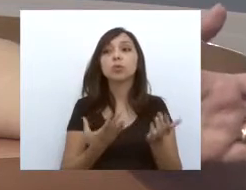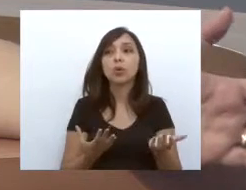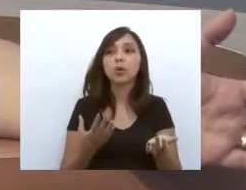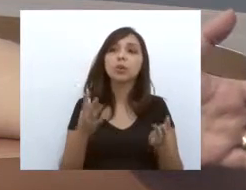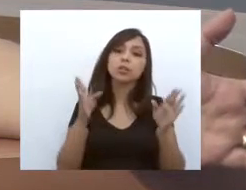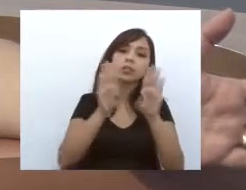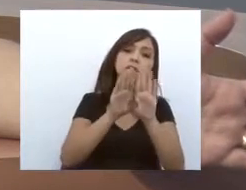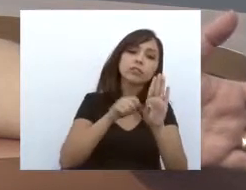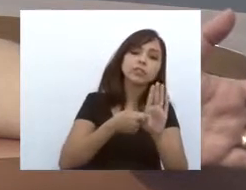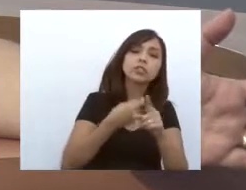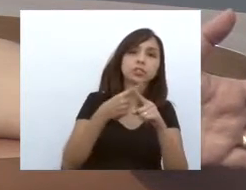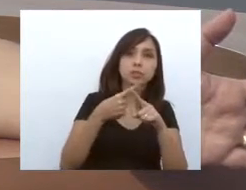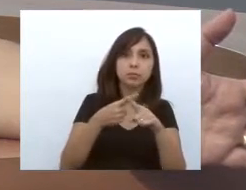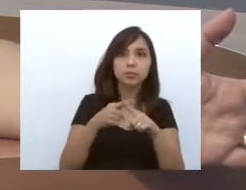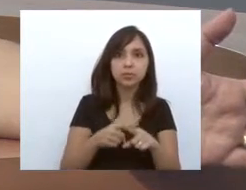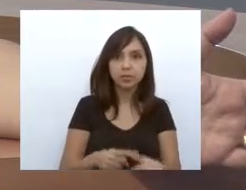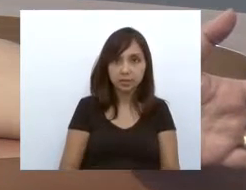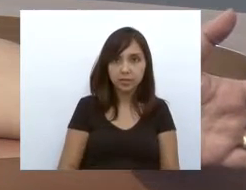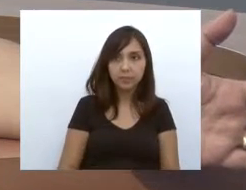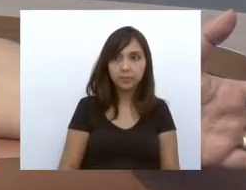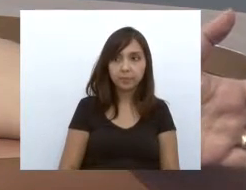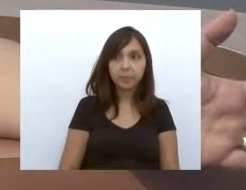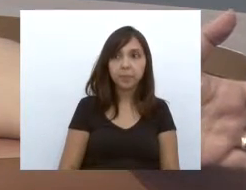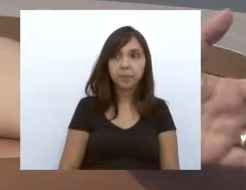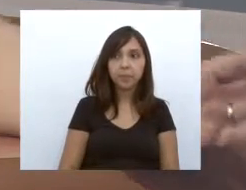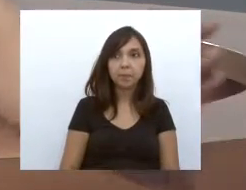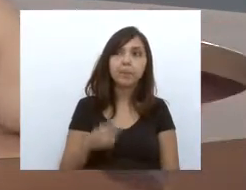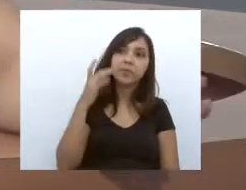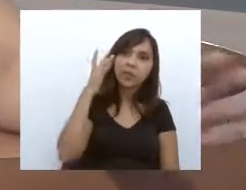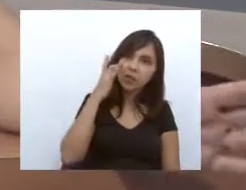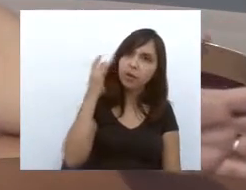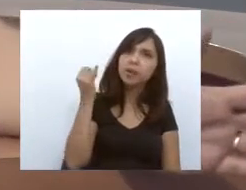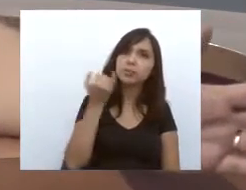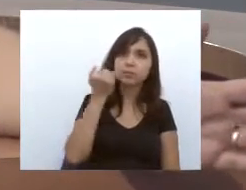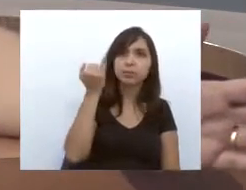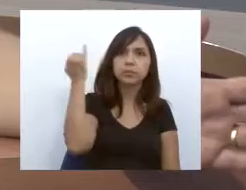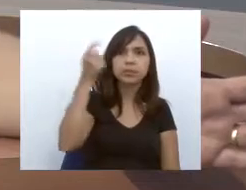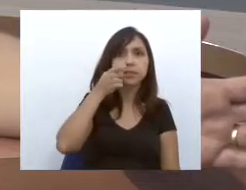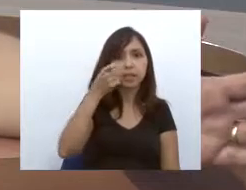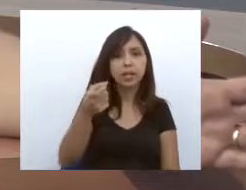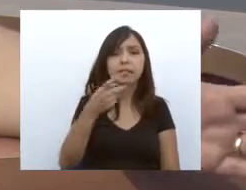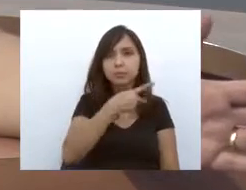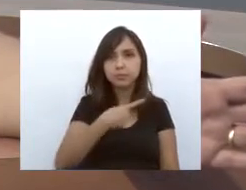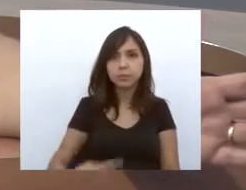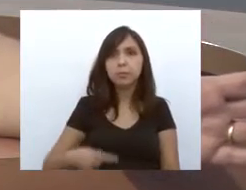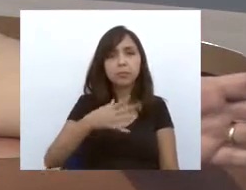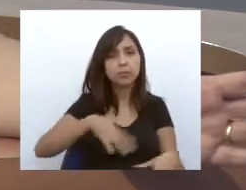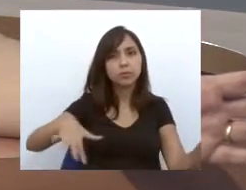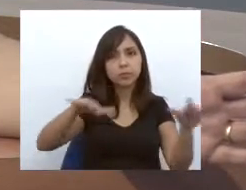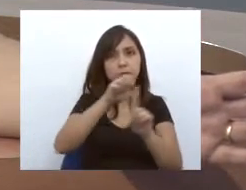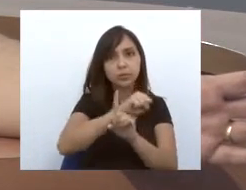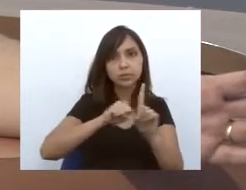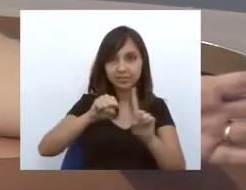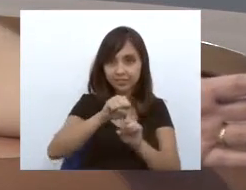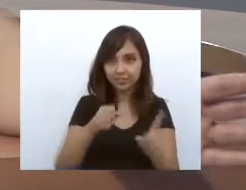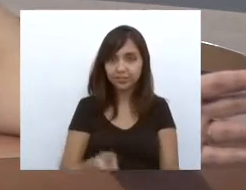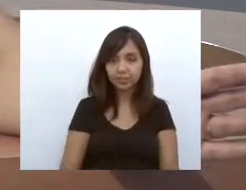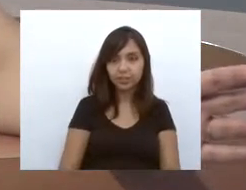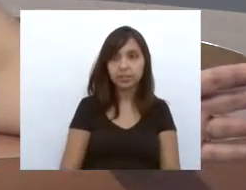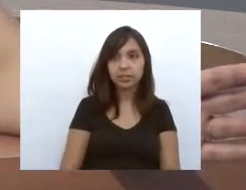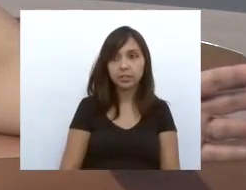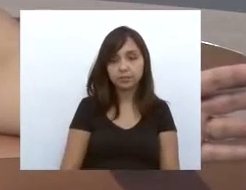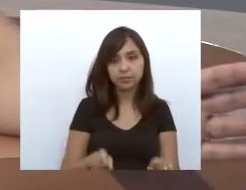serão fechadas na nossa cidade. Eu acho que isso é de interesse público de toda a sociedade guarulhense.